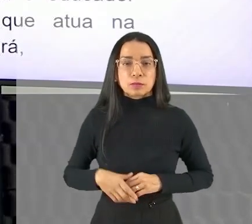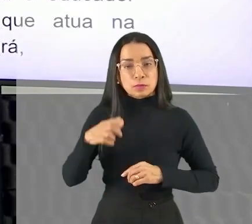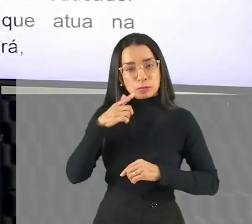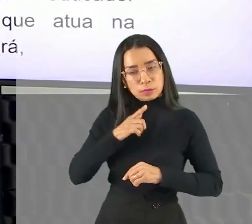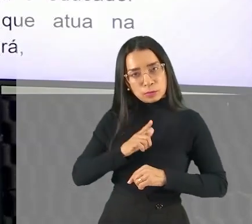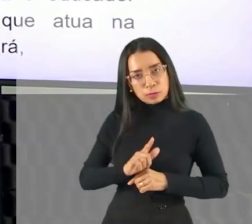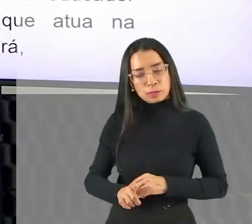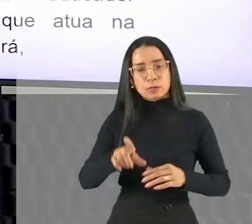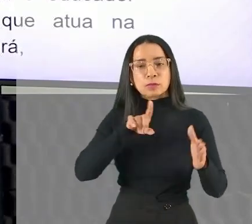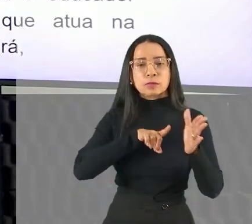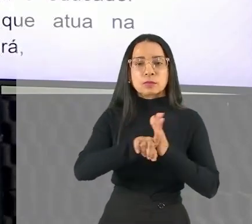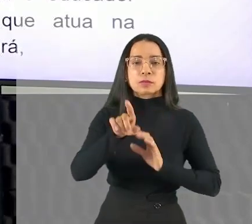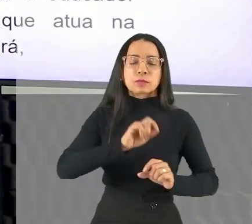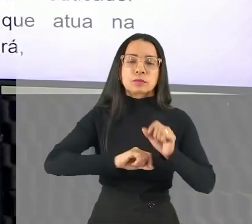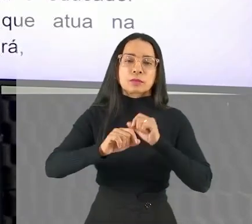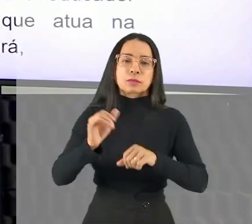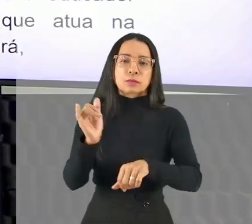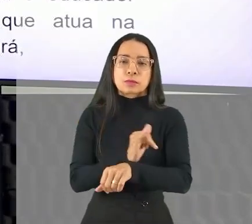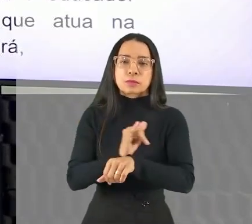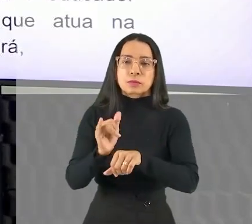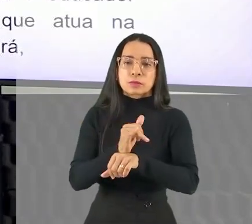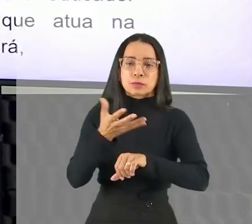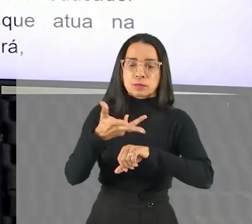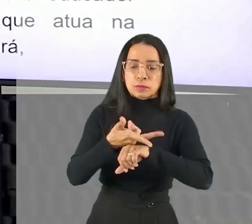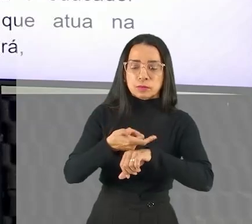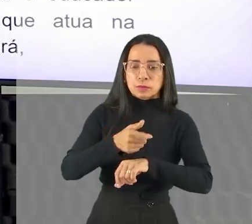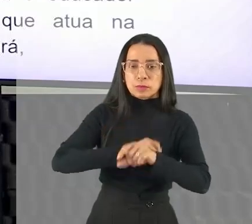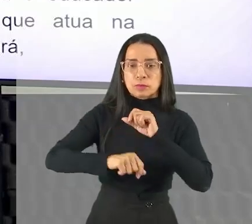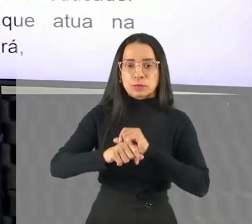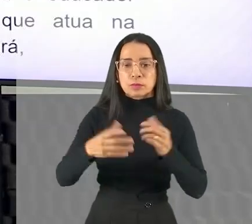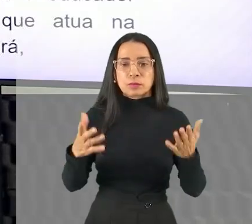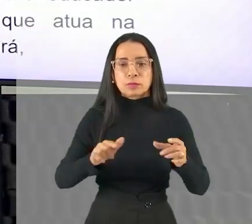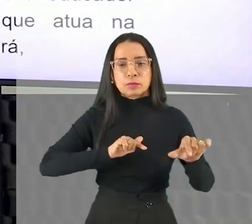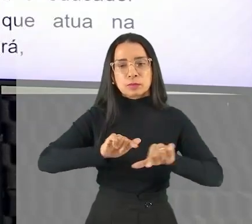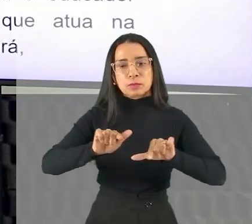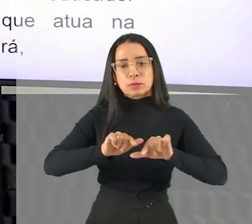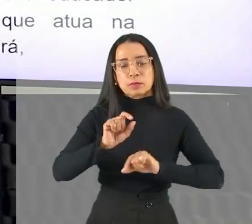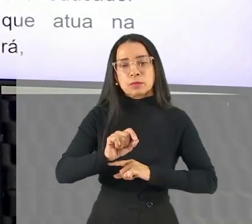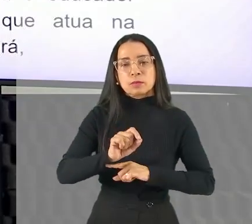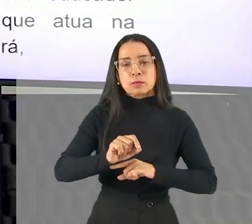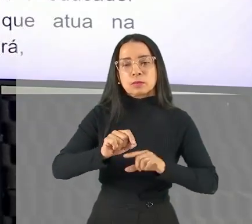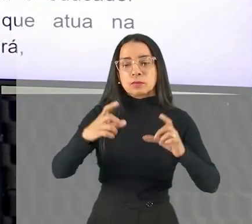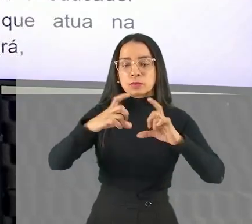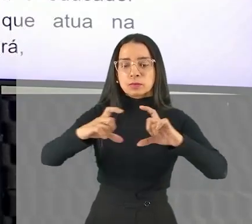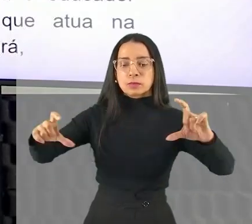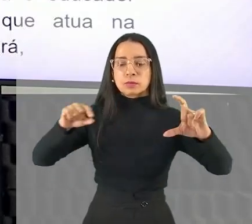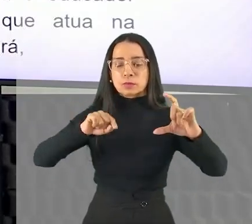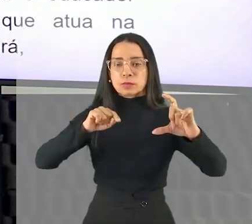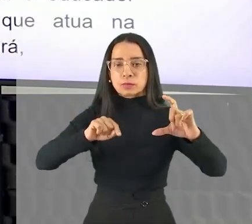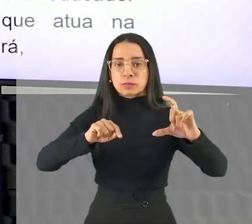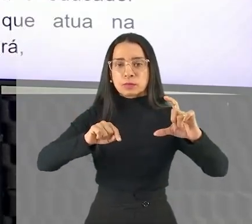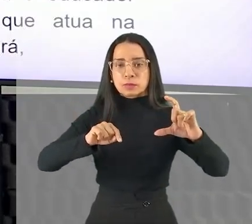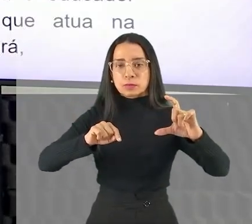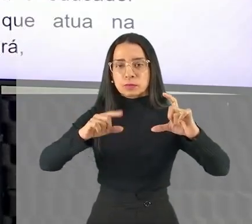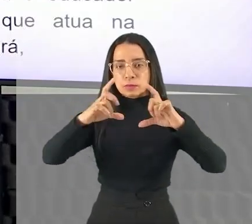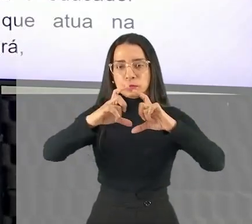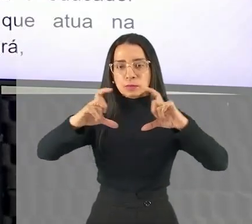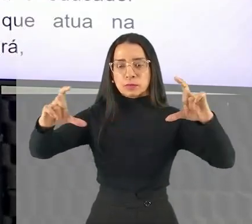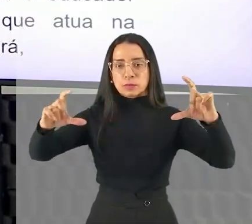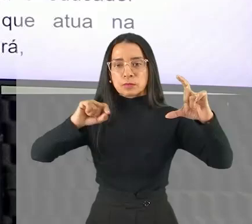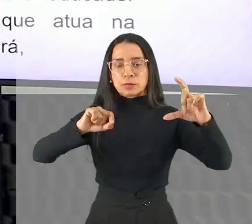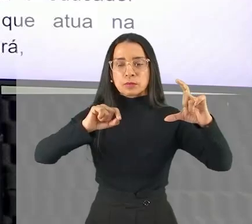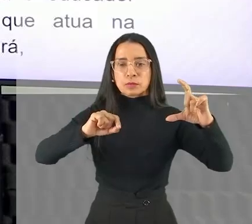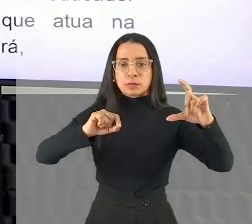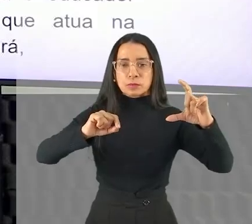uma questão, né, de estratégia argumentativa. E aí a gente vai trabalhar aqui com um trecho, né, com uma estrofe, já não é mais um texto em